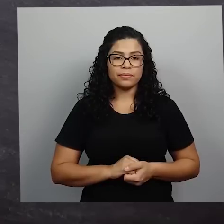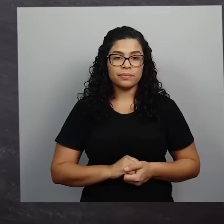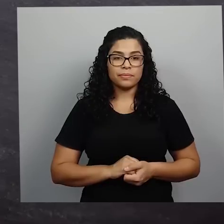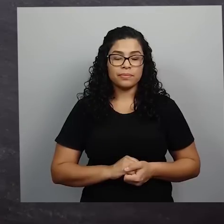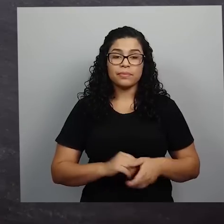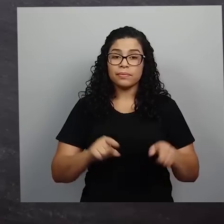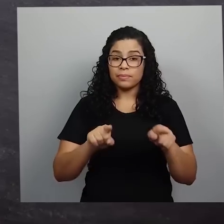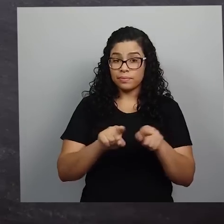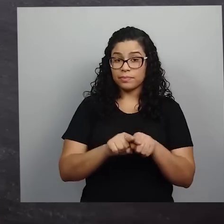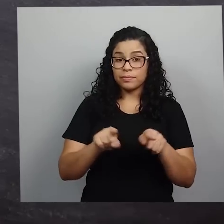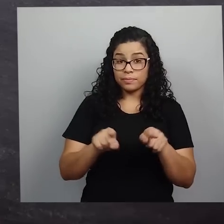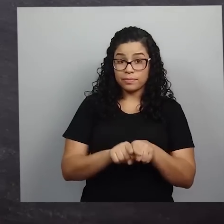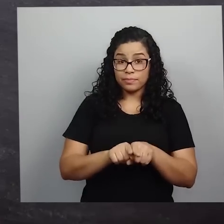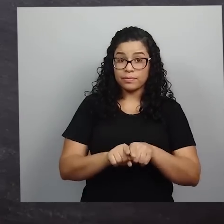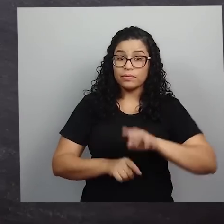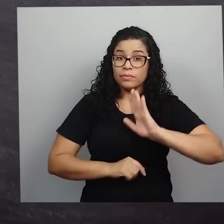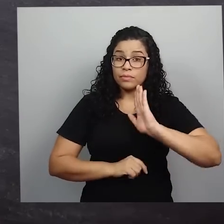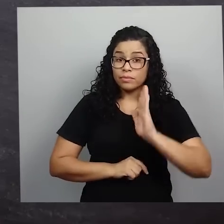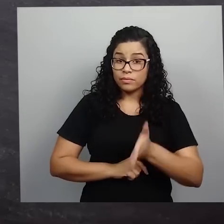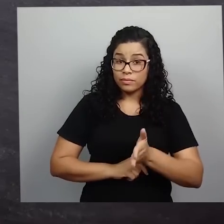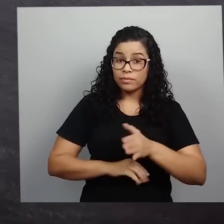e também já